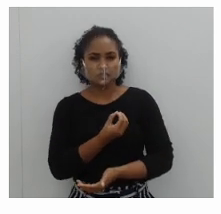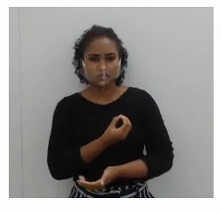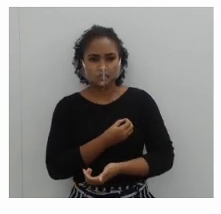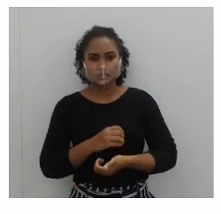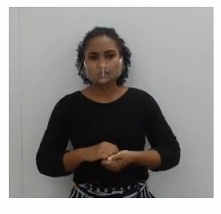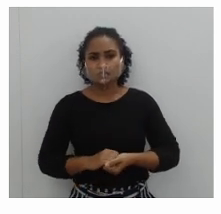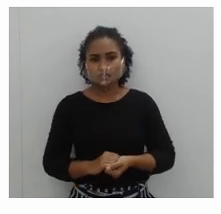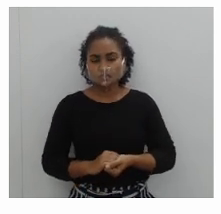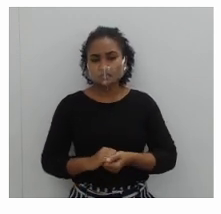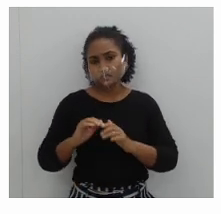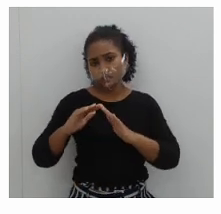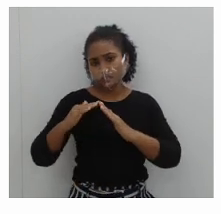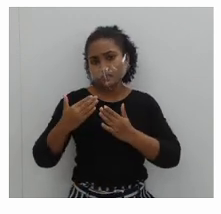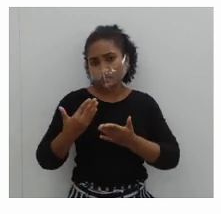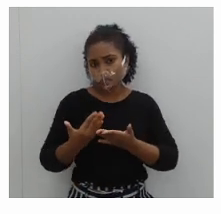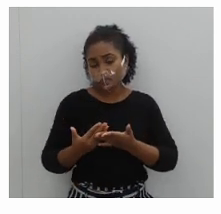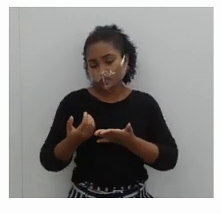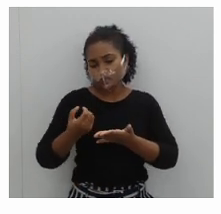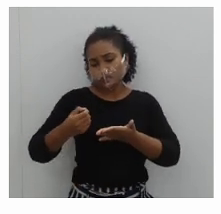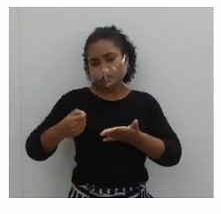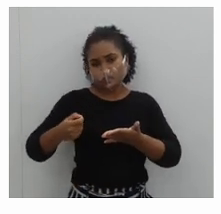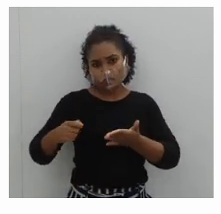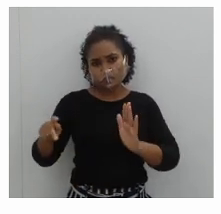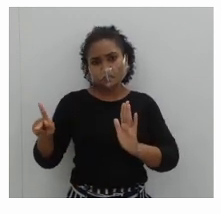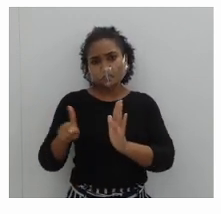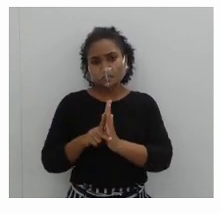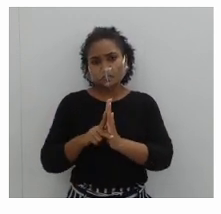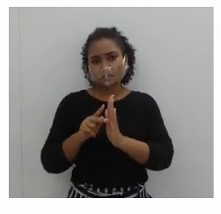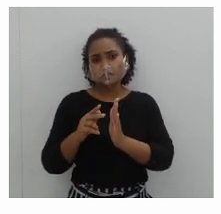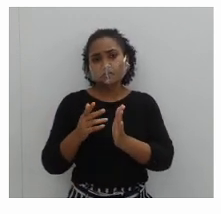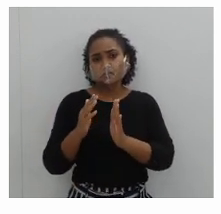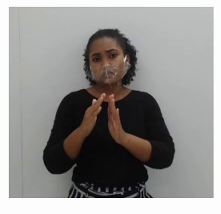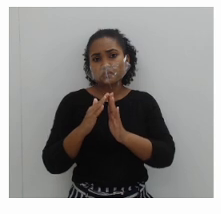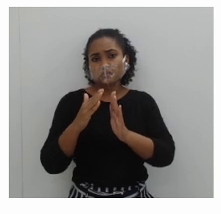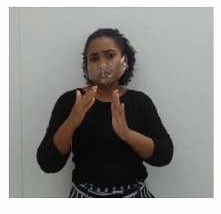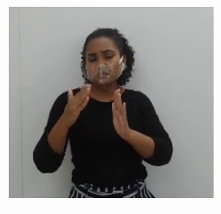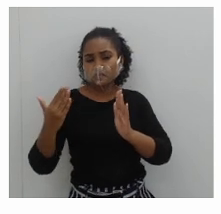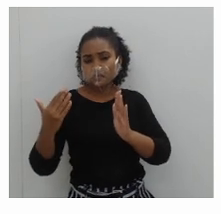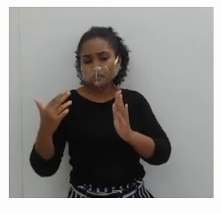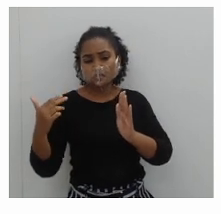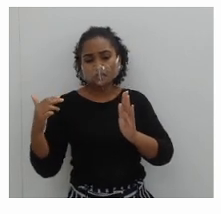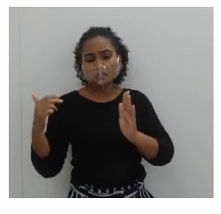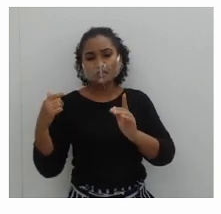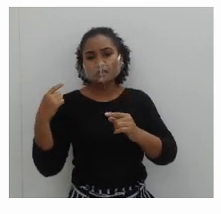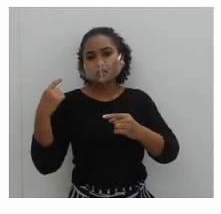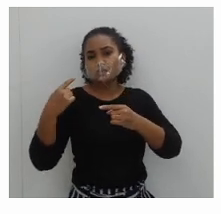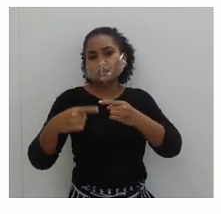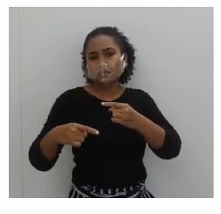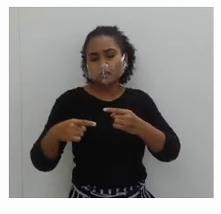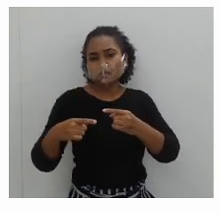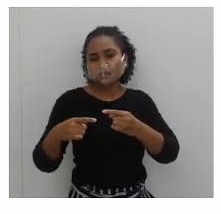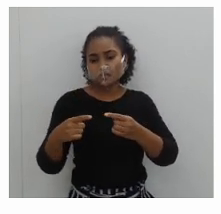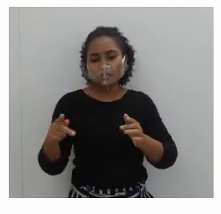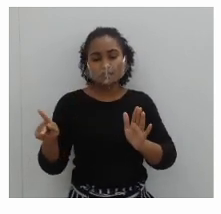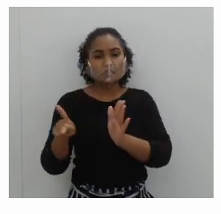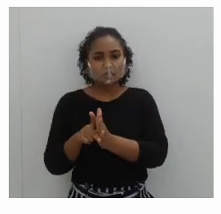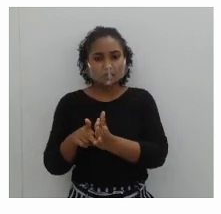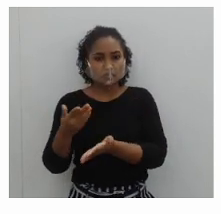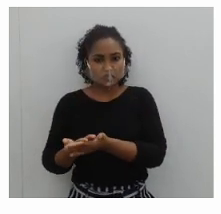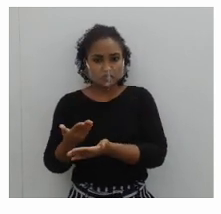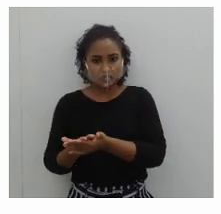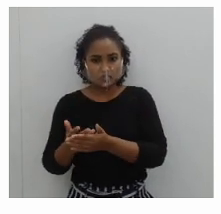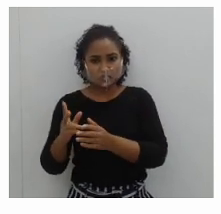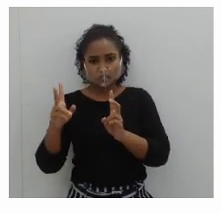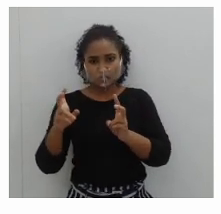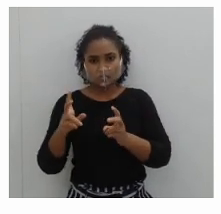de Platão, a academia, tinha escrito sobre a porta: não entre aqui ninguém que não seja geômetra.